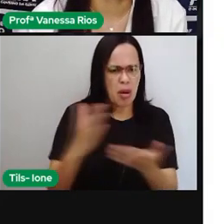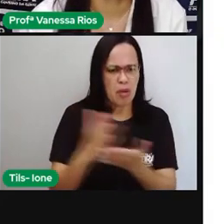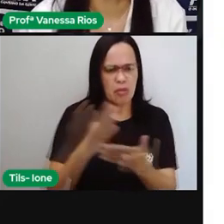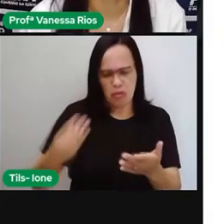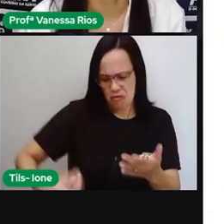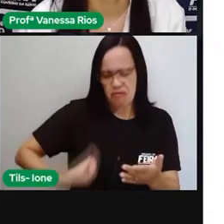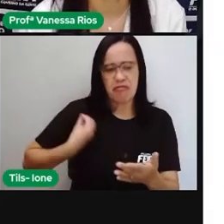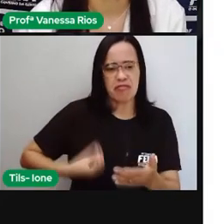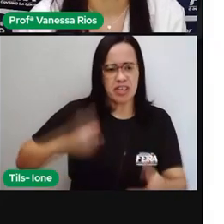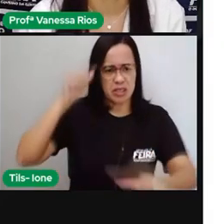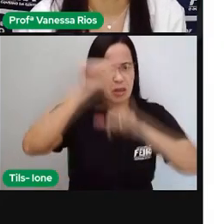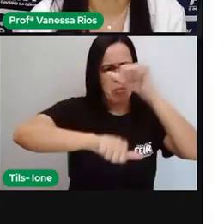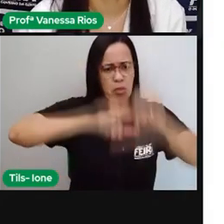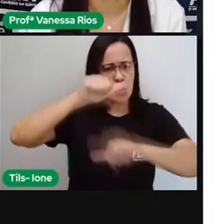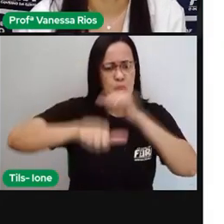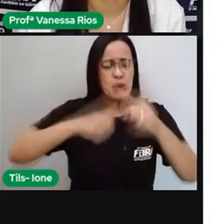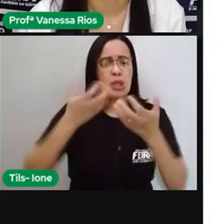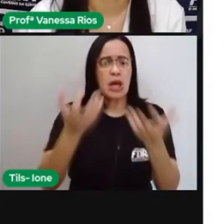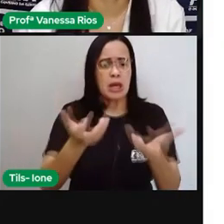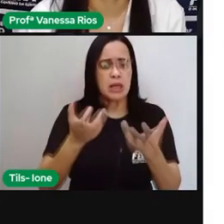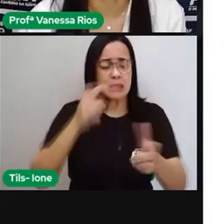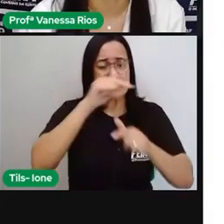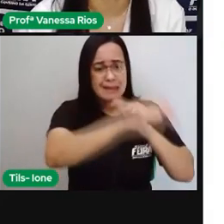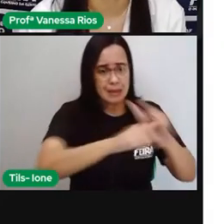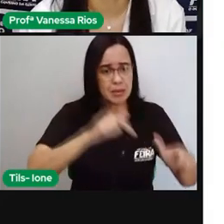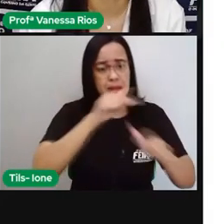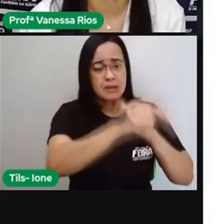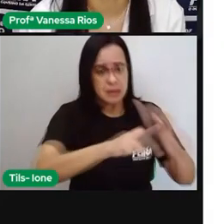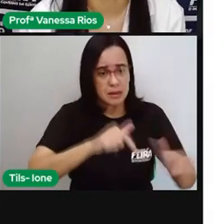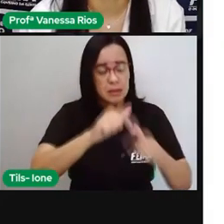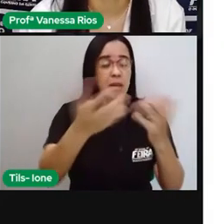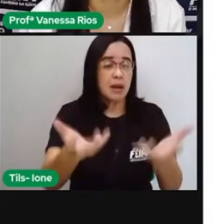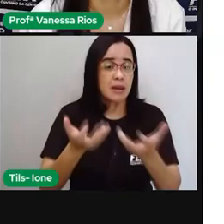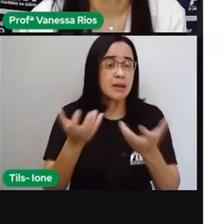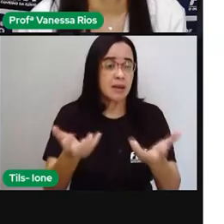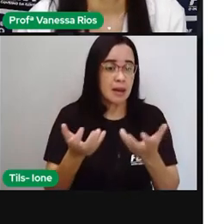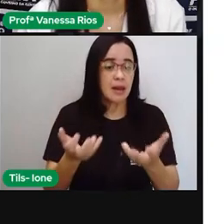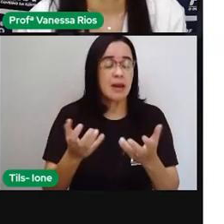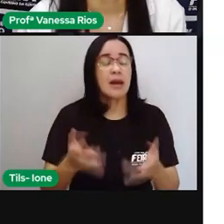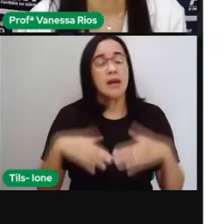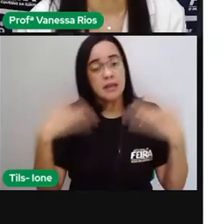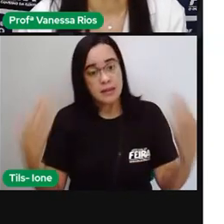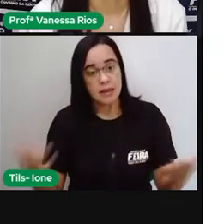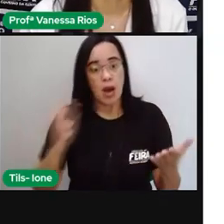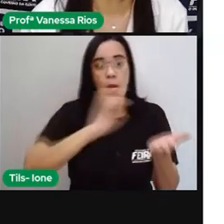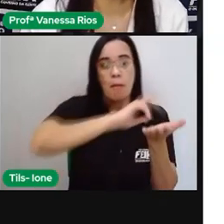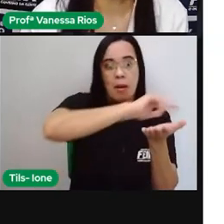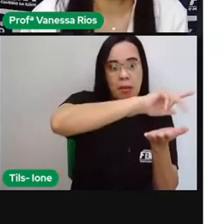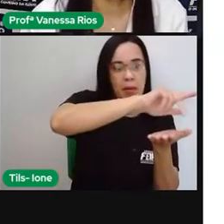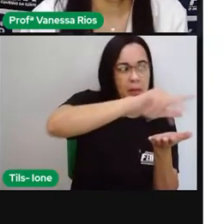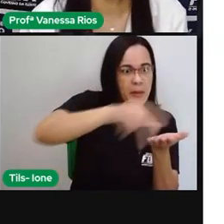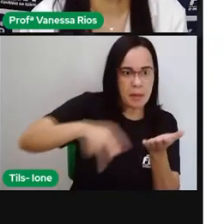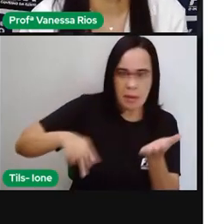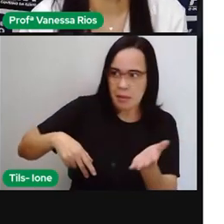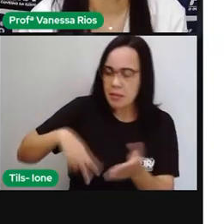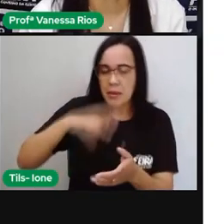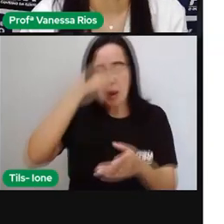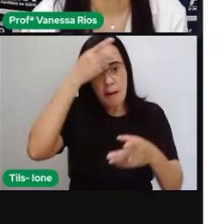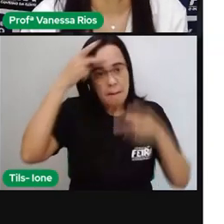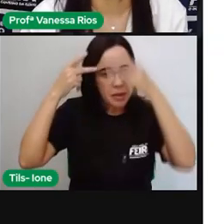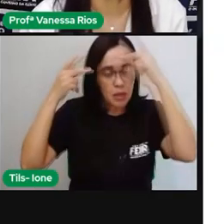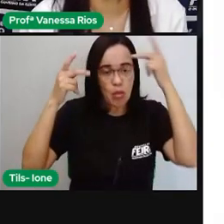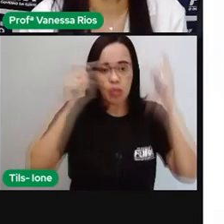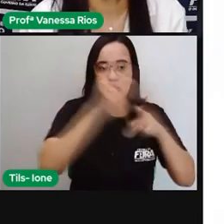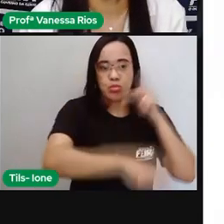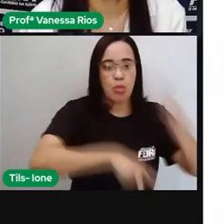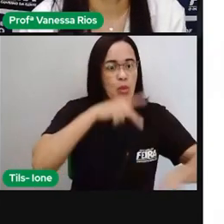de trabalho, vinham trabalhar, então muitos italianos, alemães também vieram para trabalhar nessas terras que estavam